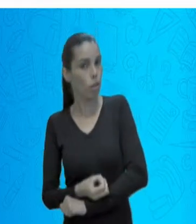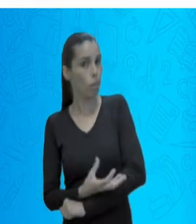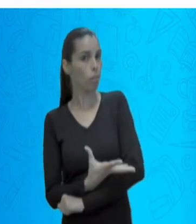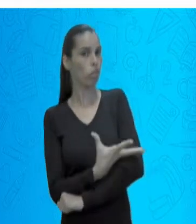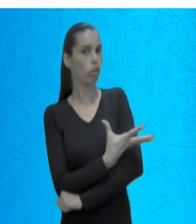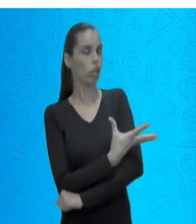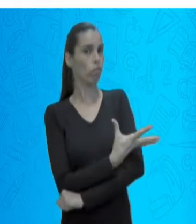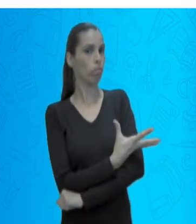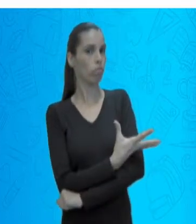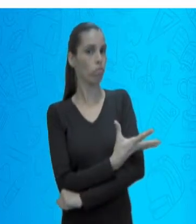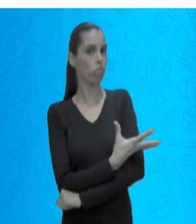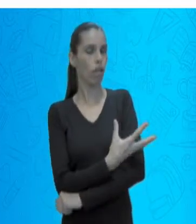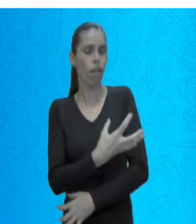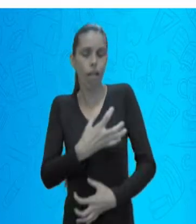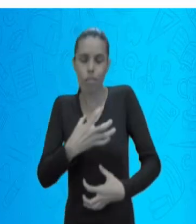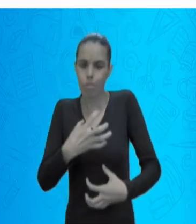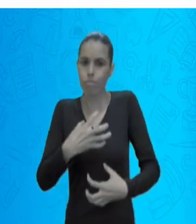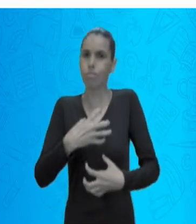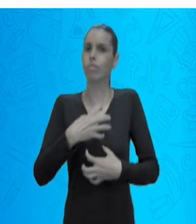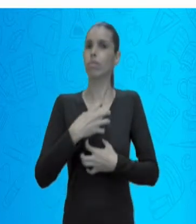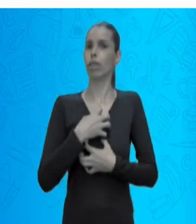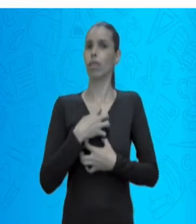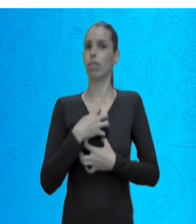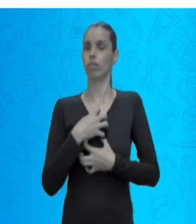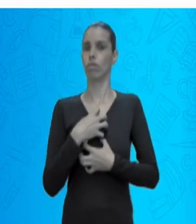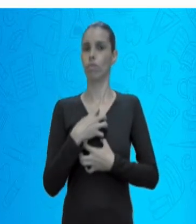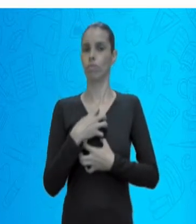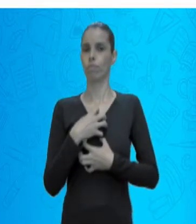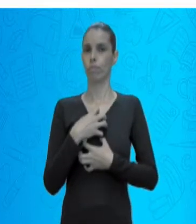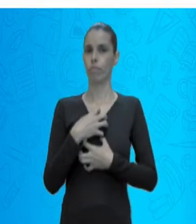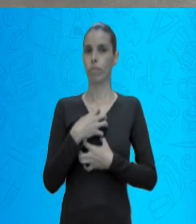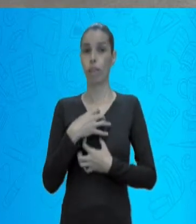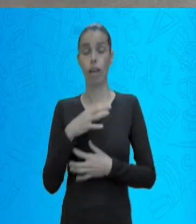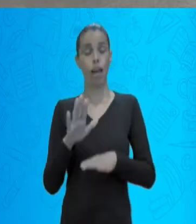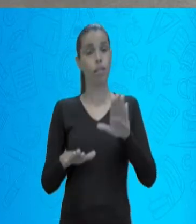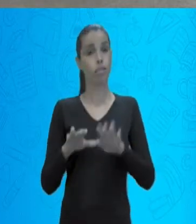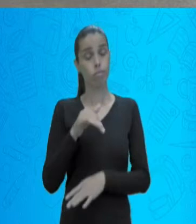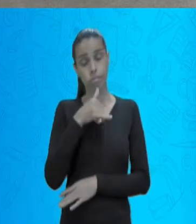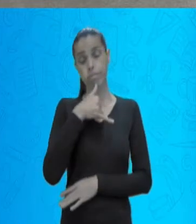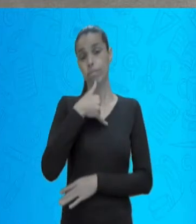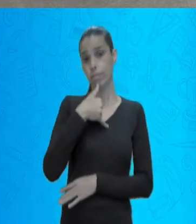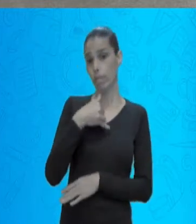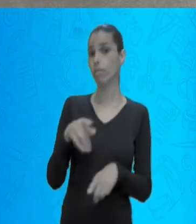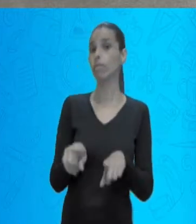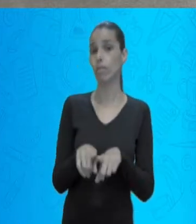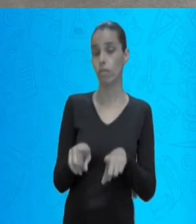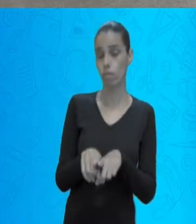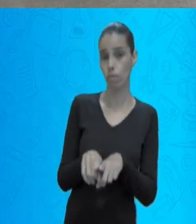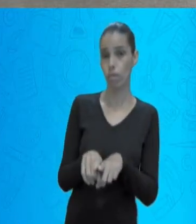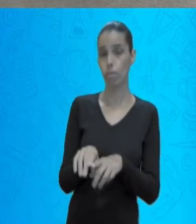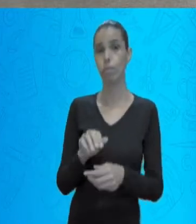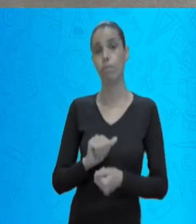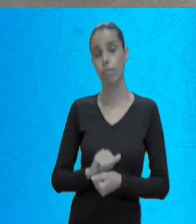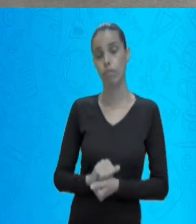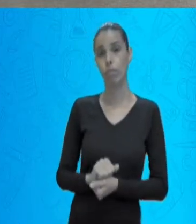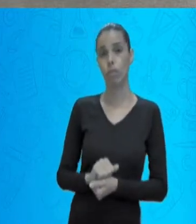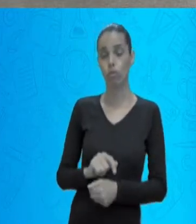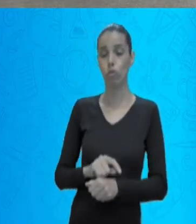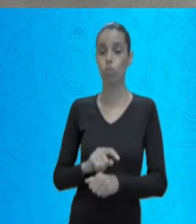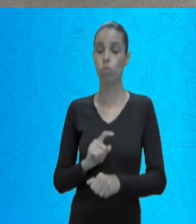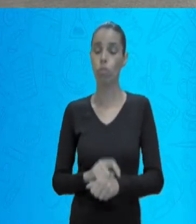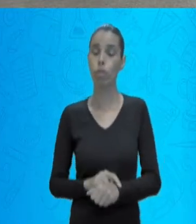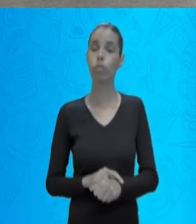intenções e anseios. O que isso quer dizer? Quando a gente vai falar, quando a gente vai se expressar, a